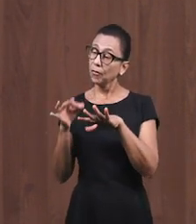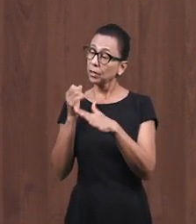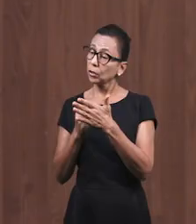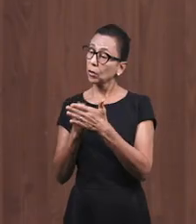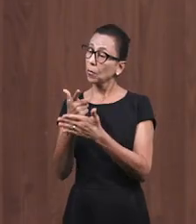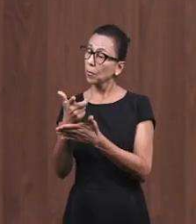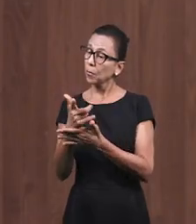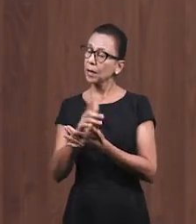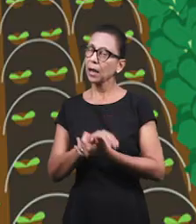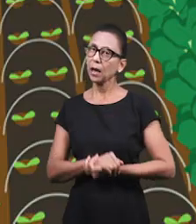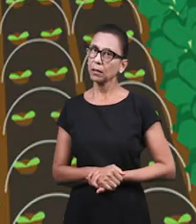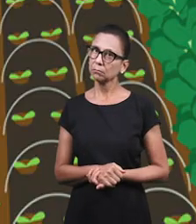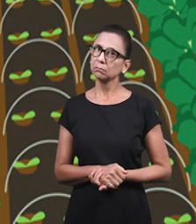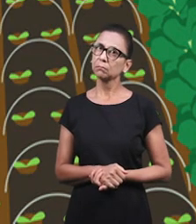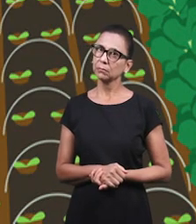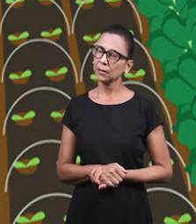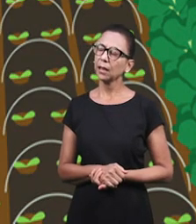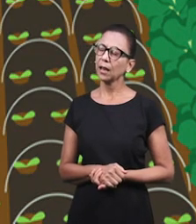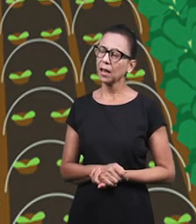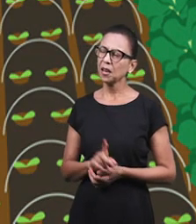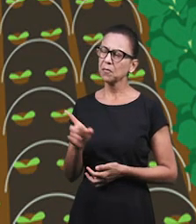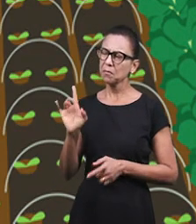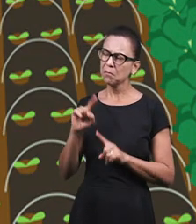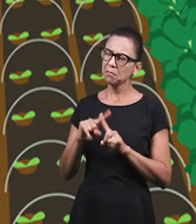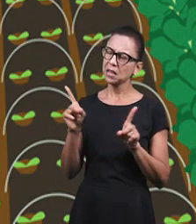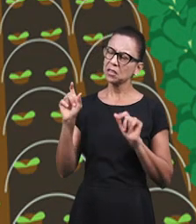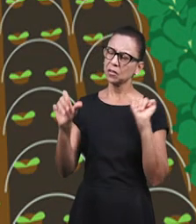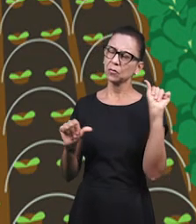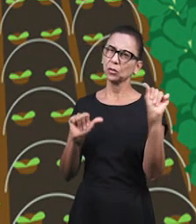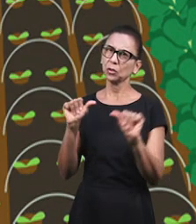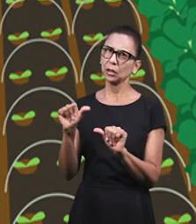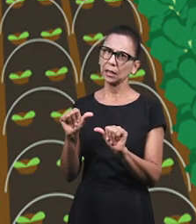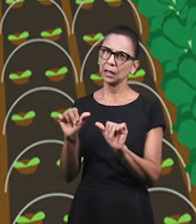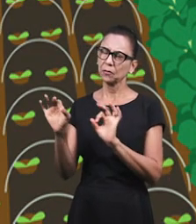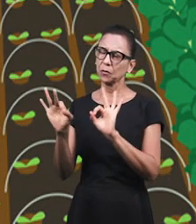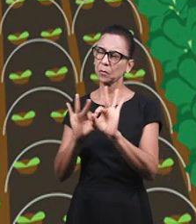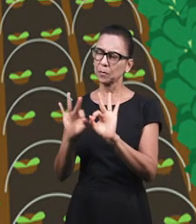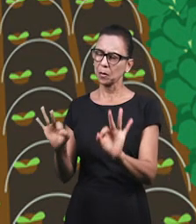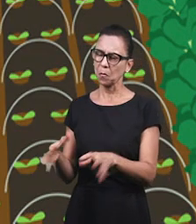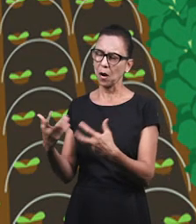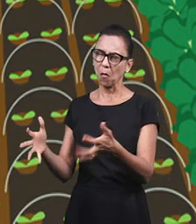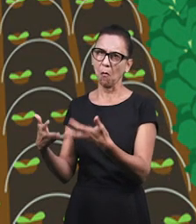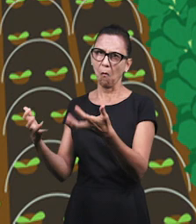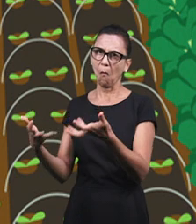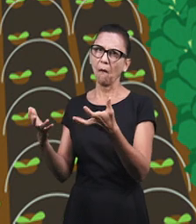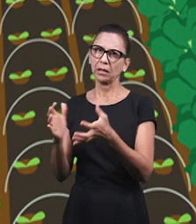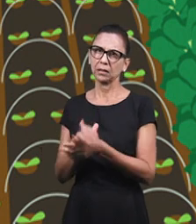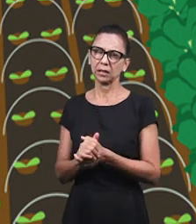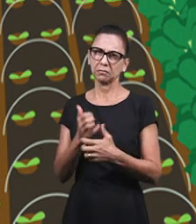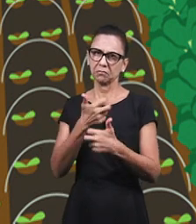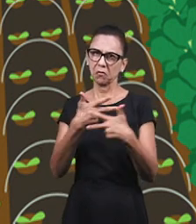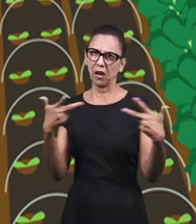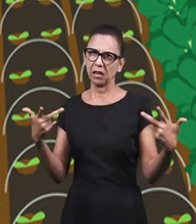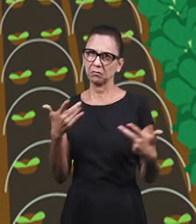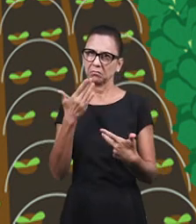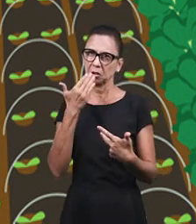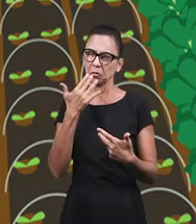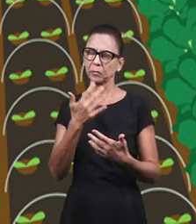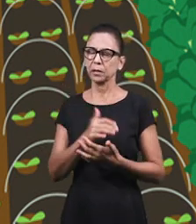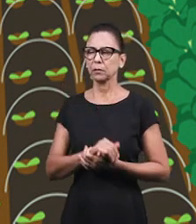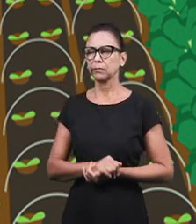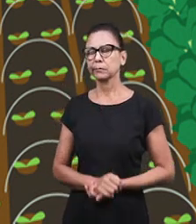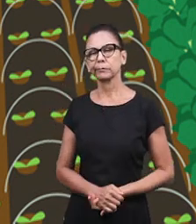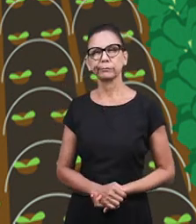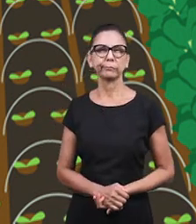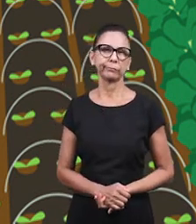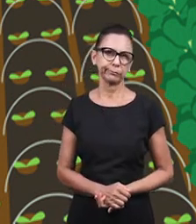uma plantação duradoura para trocá-la por uma horta, que é uma plantação que dura poucos dias. O